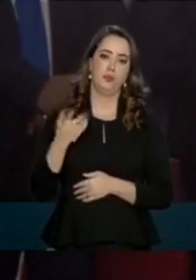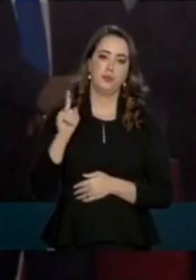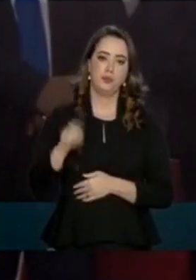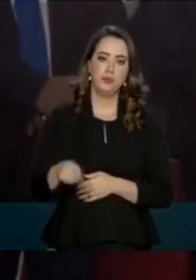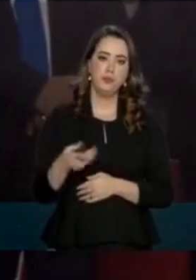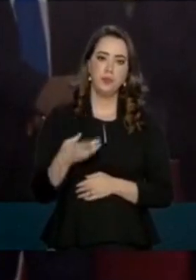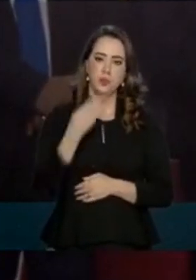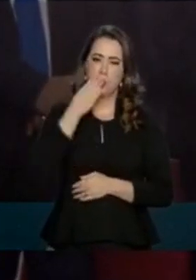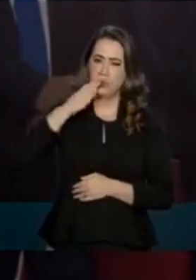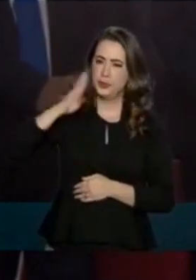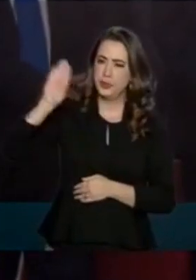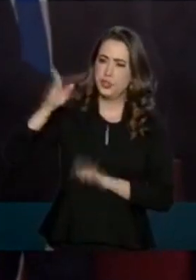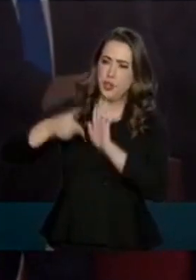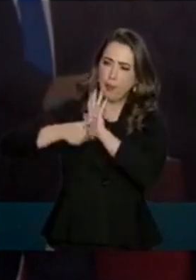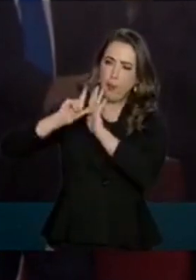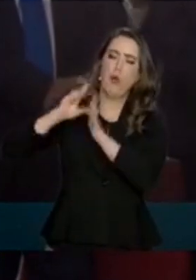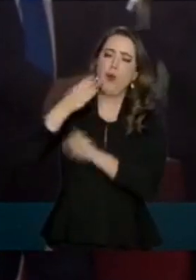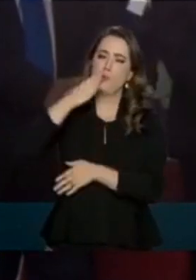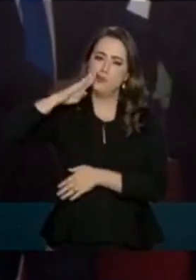um pré-candidato